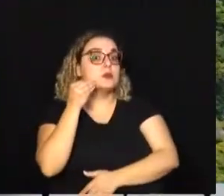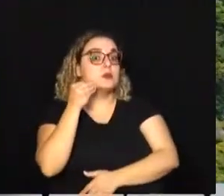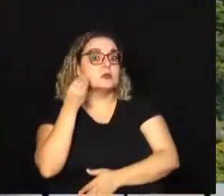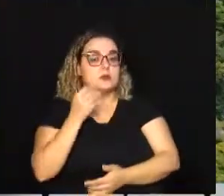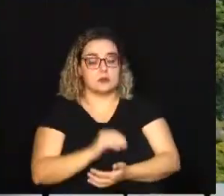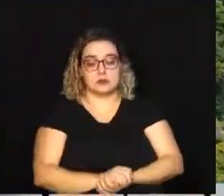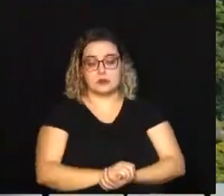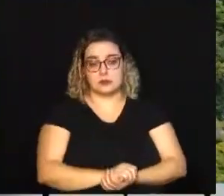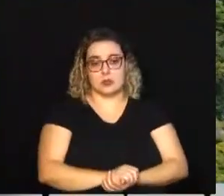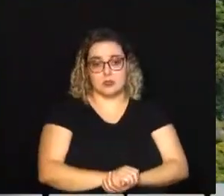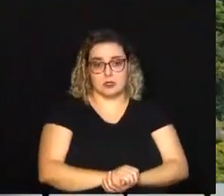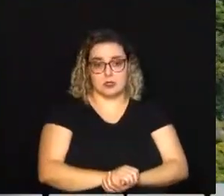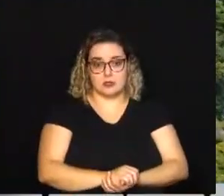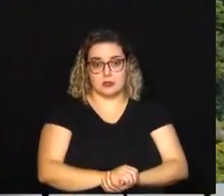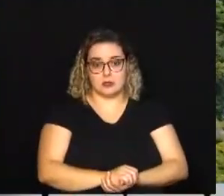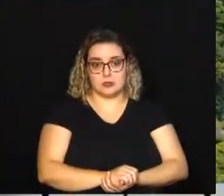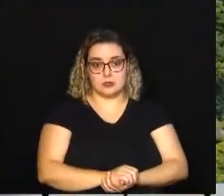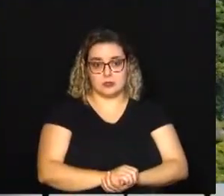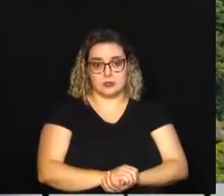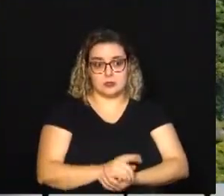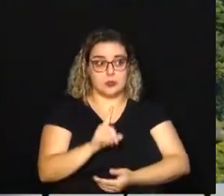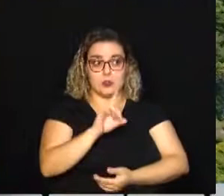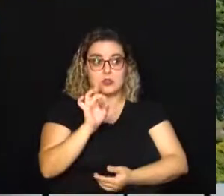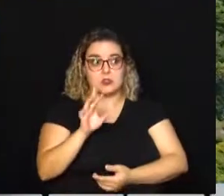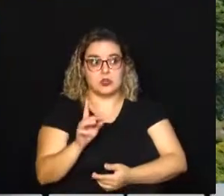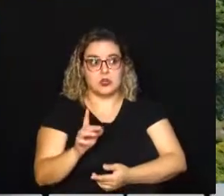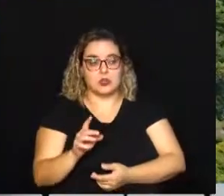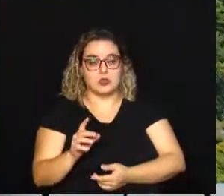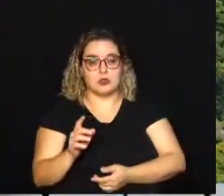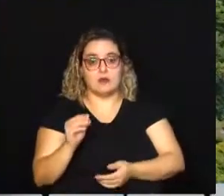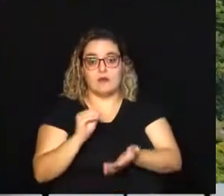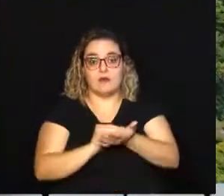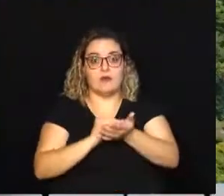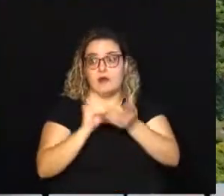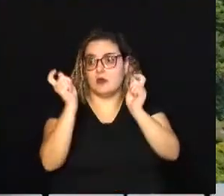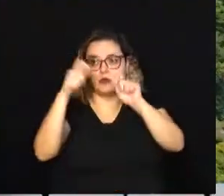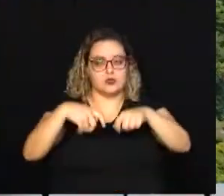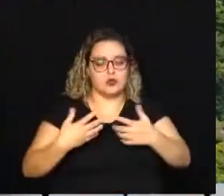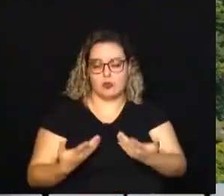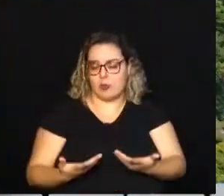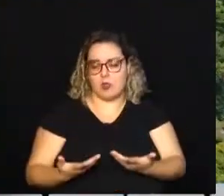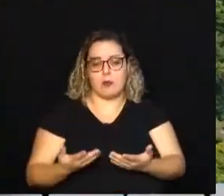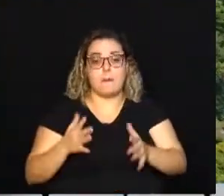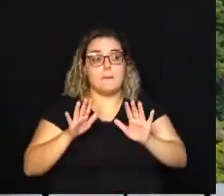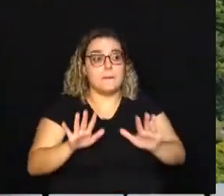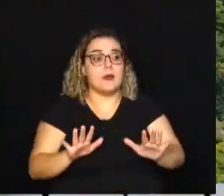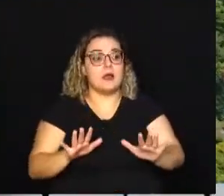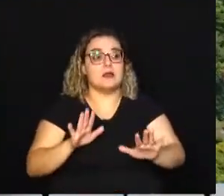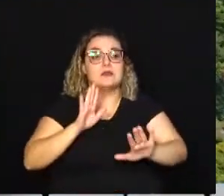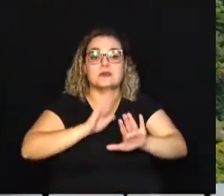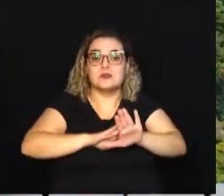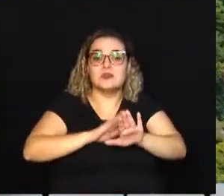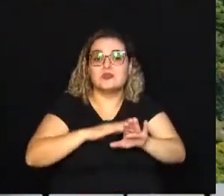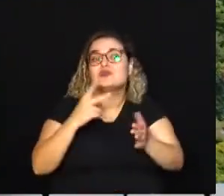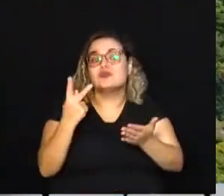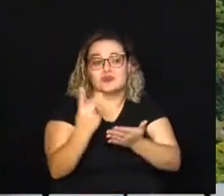é uma questão só de incompetência. Para mim, é uma questão deliberada mesmo. A gente tem